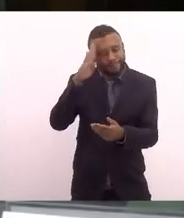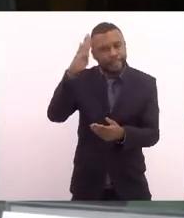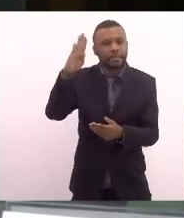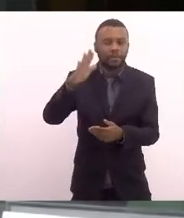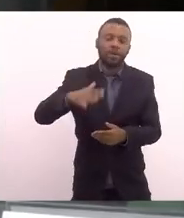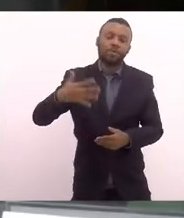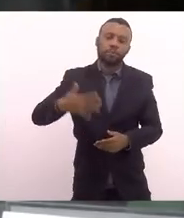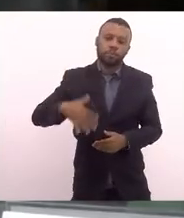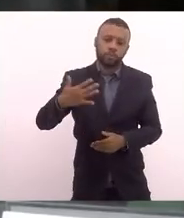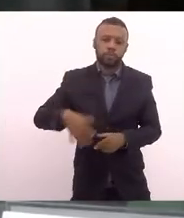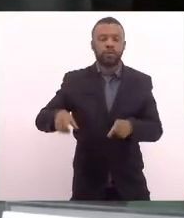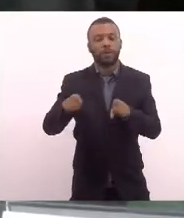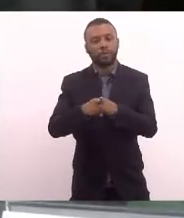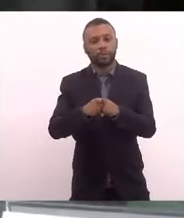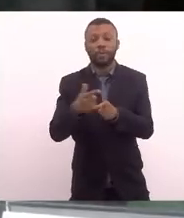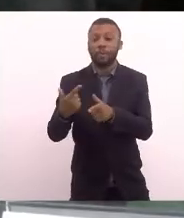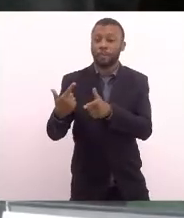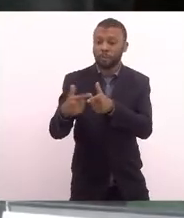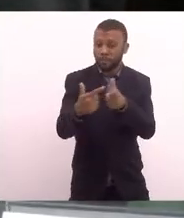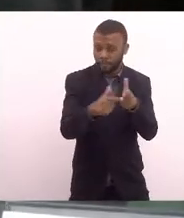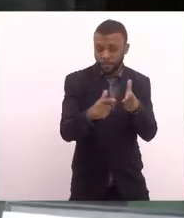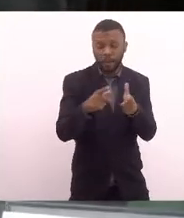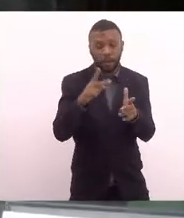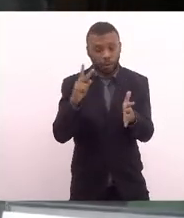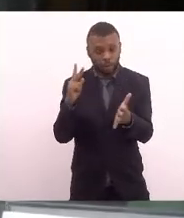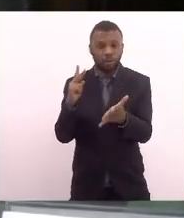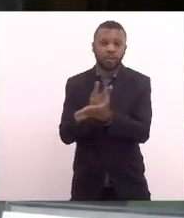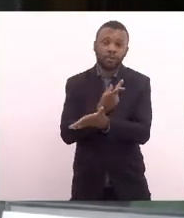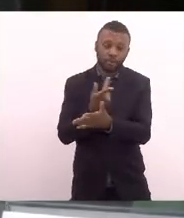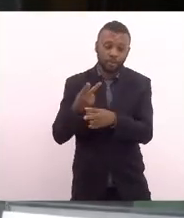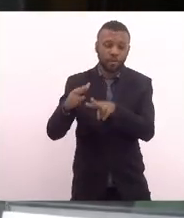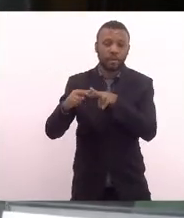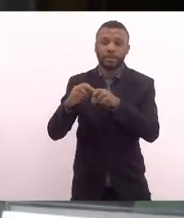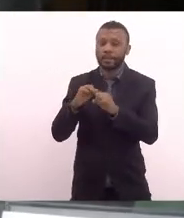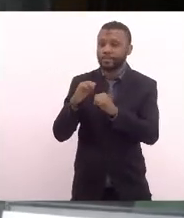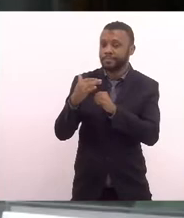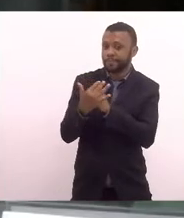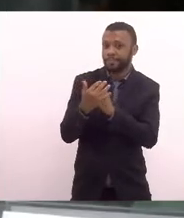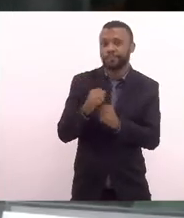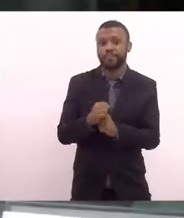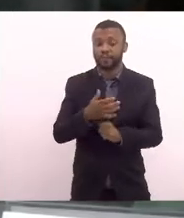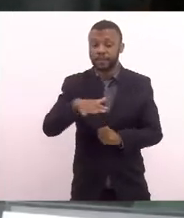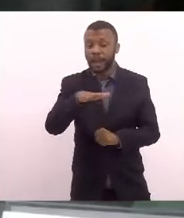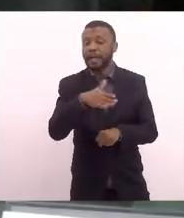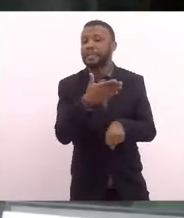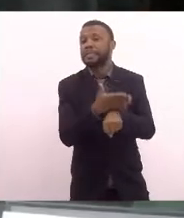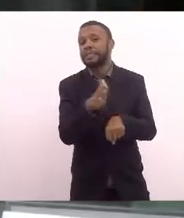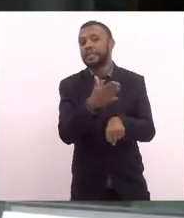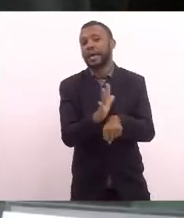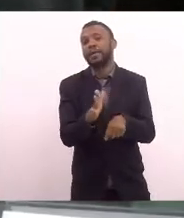e são sequelas deixadas pela pandemia, os campos de estágios perdidos,